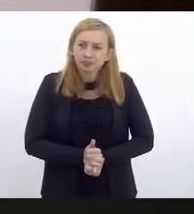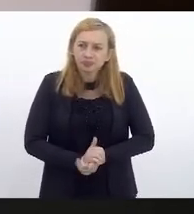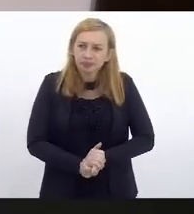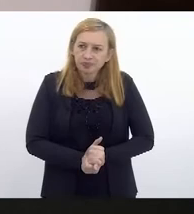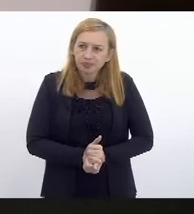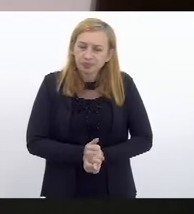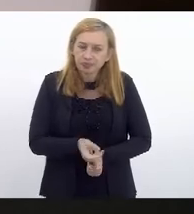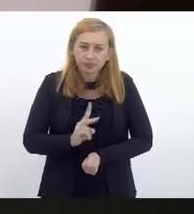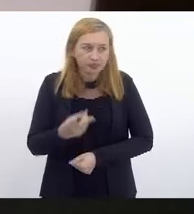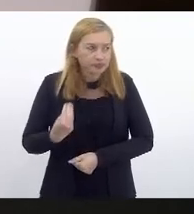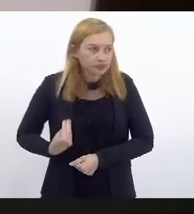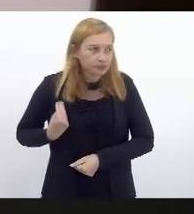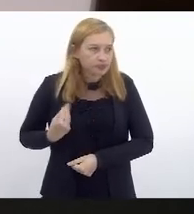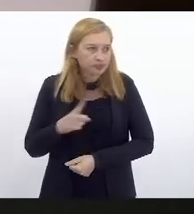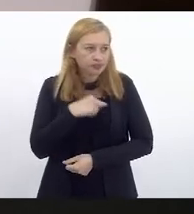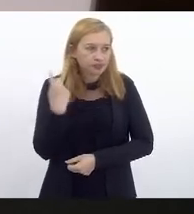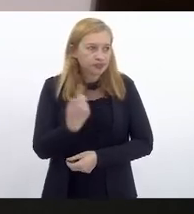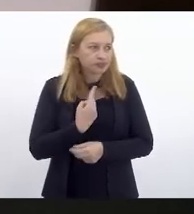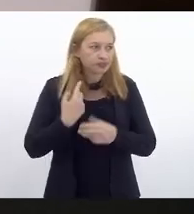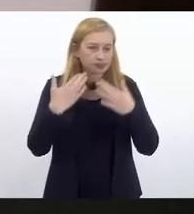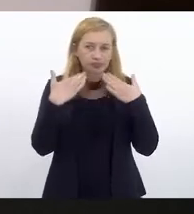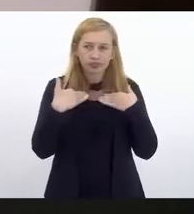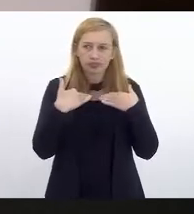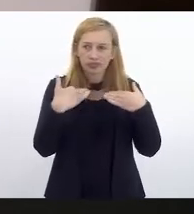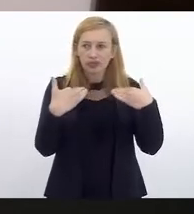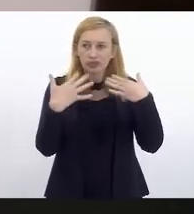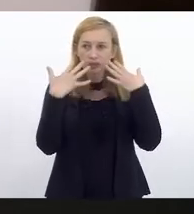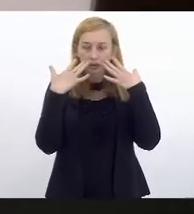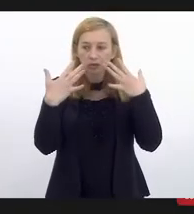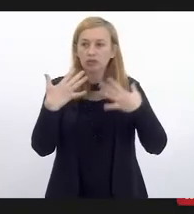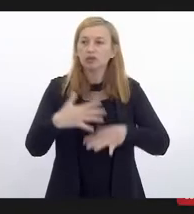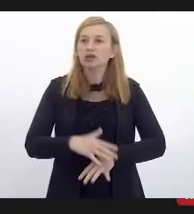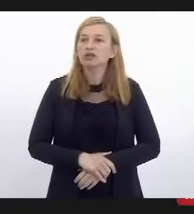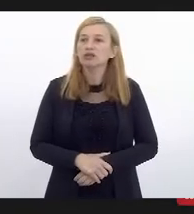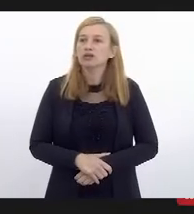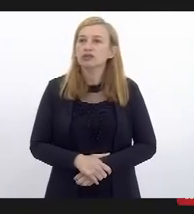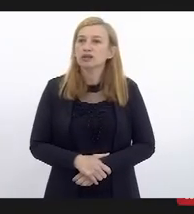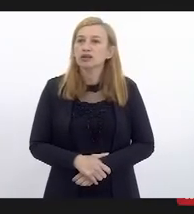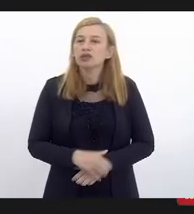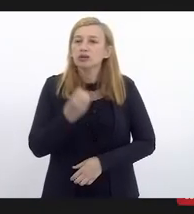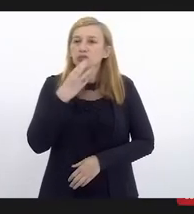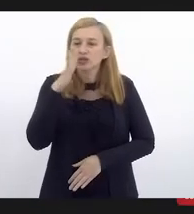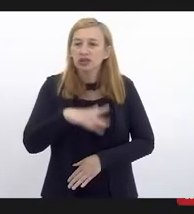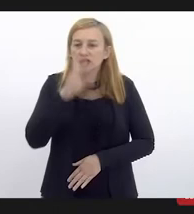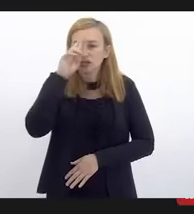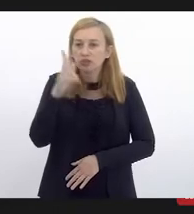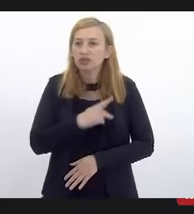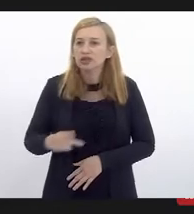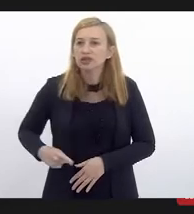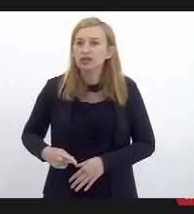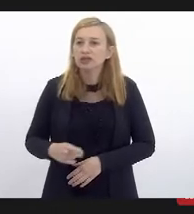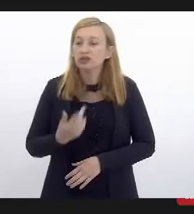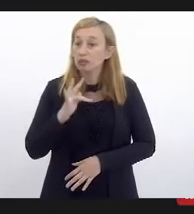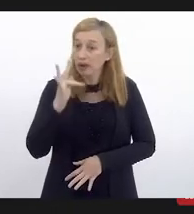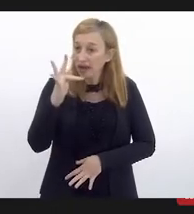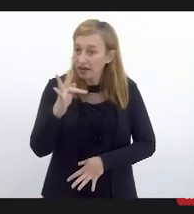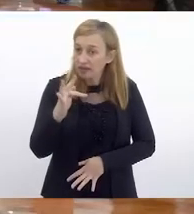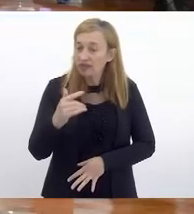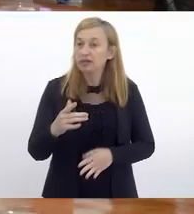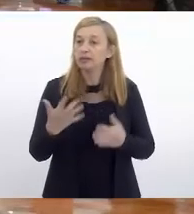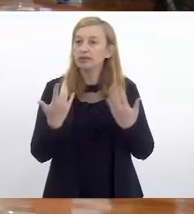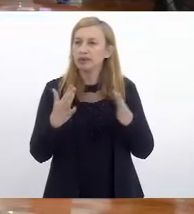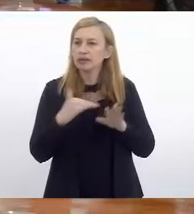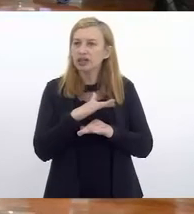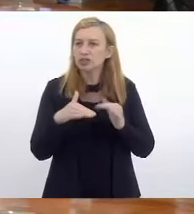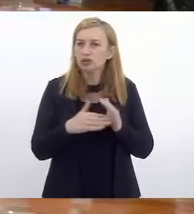está sempre presente nas nossas audiências. Por favor, doutor Henrique. Boa tarde, senhor presidente. Vou ser bem breve, cumprimento a todos e a